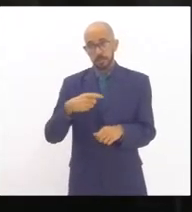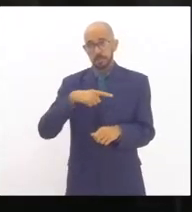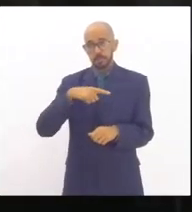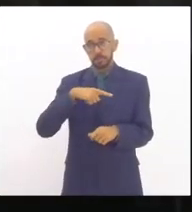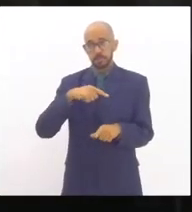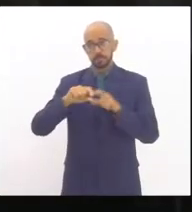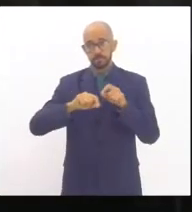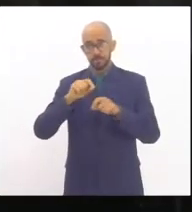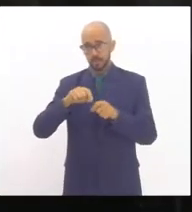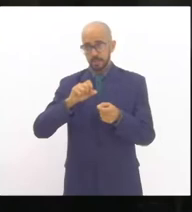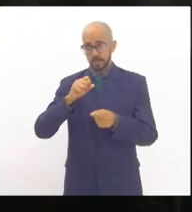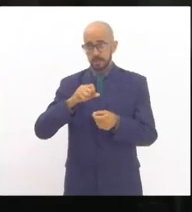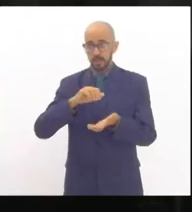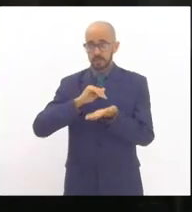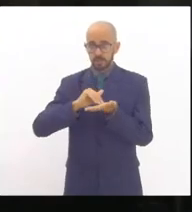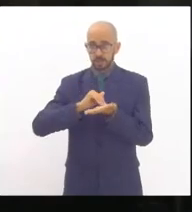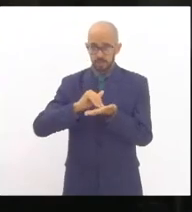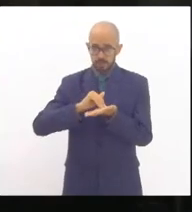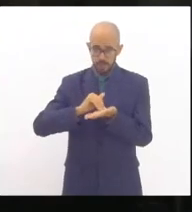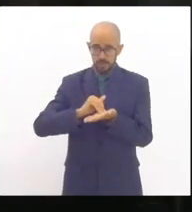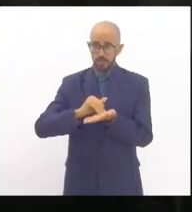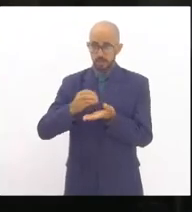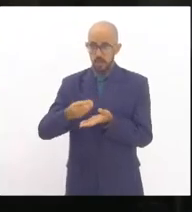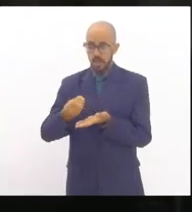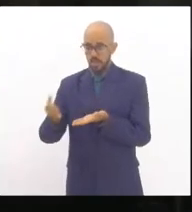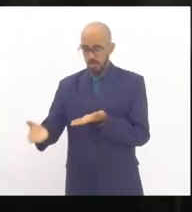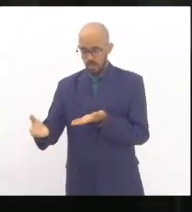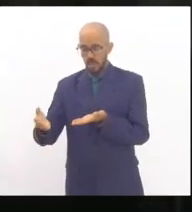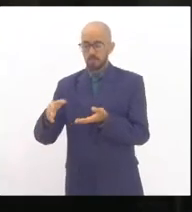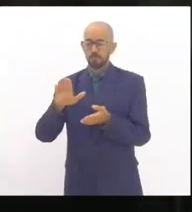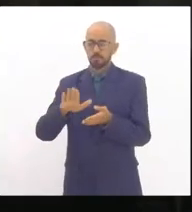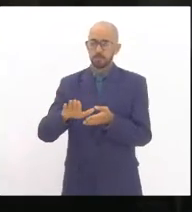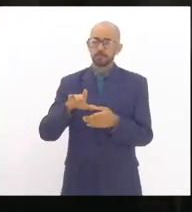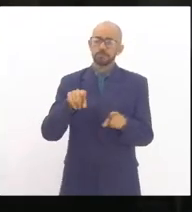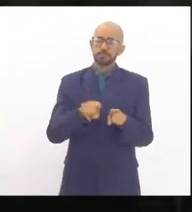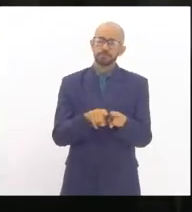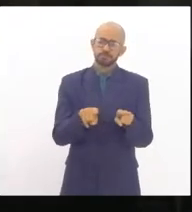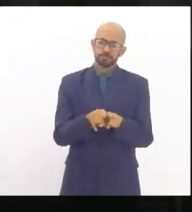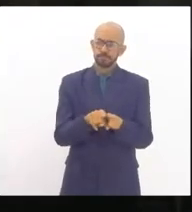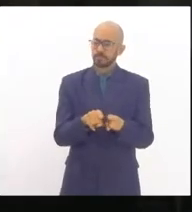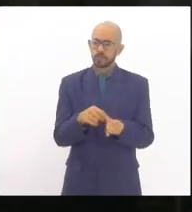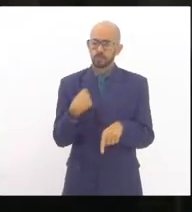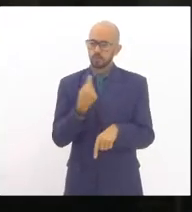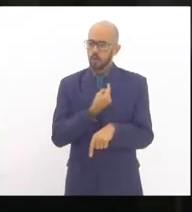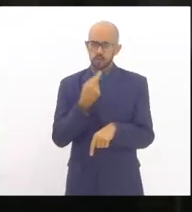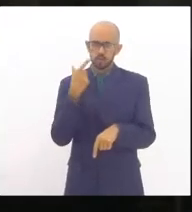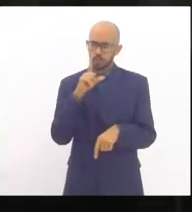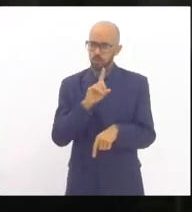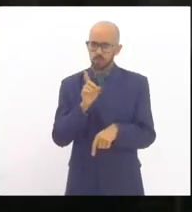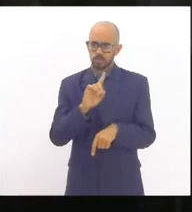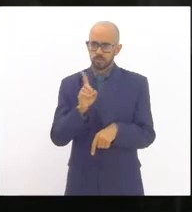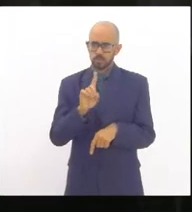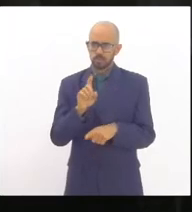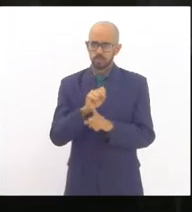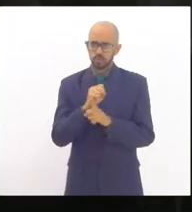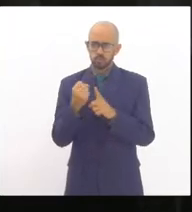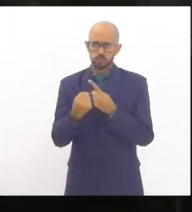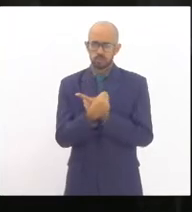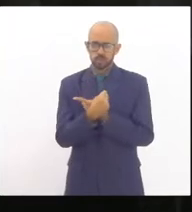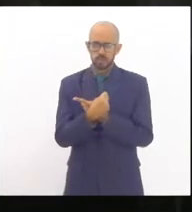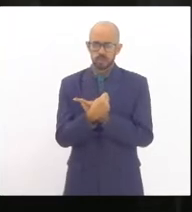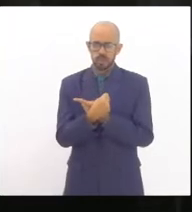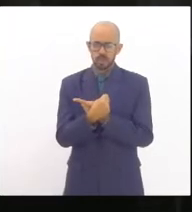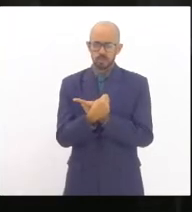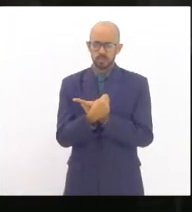secretaria dispõe esse investimento do outro lado nós não conseguimos enquanto sociedade civil